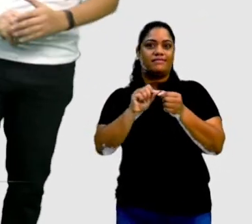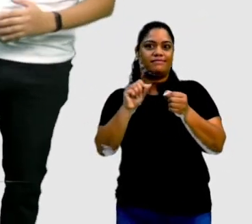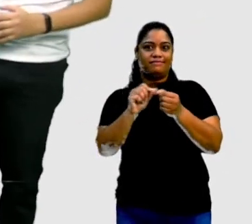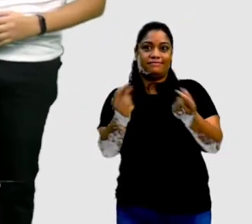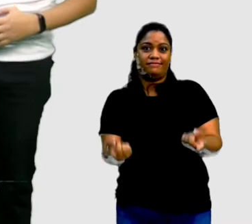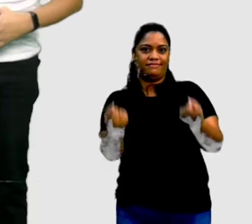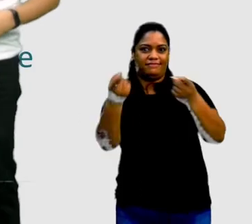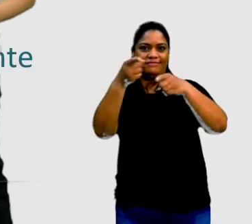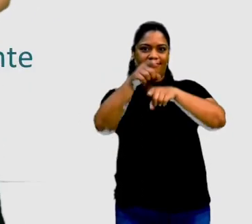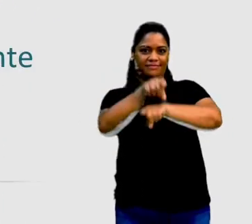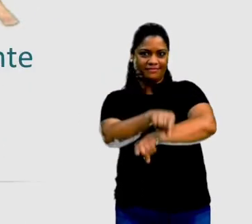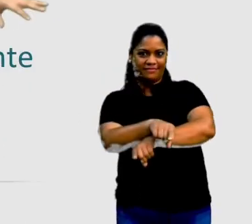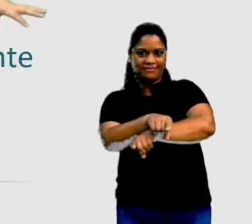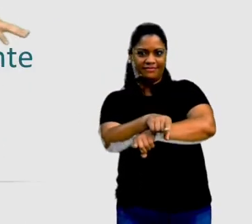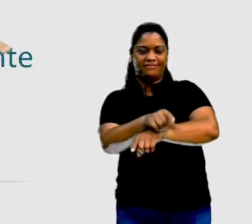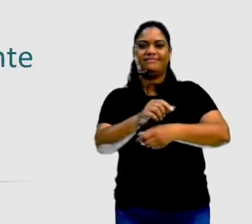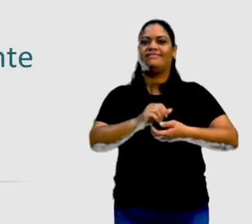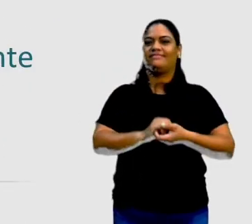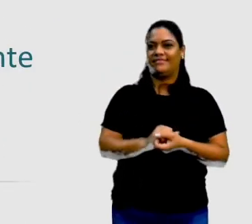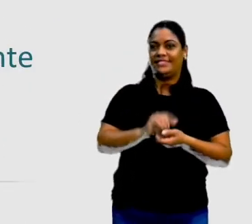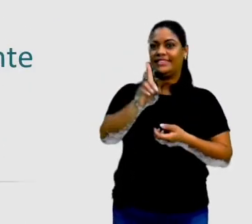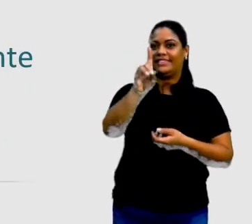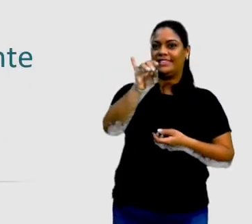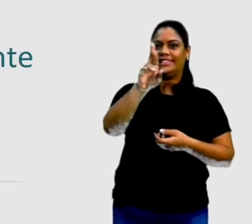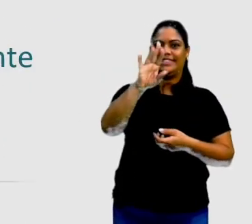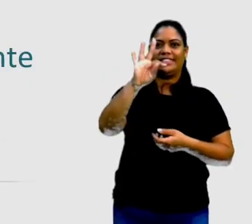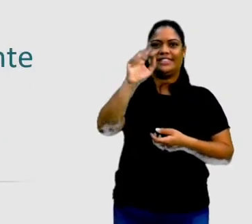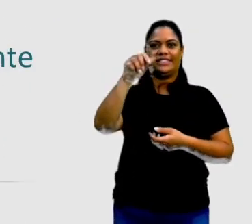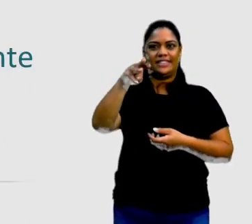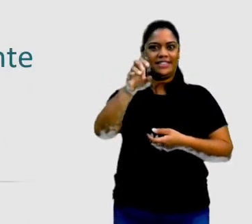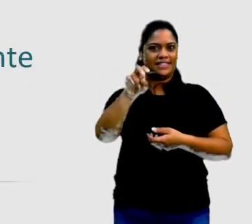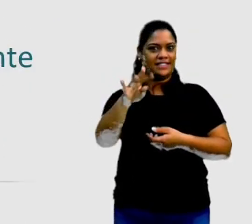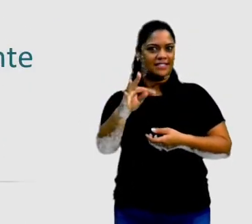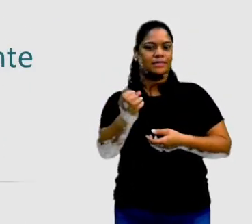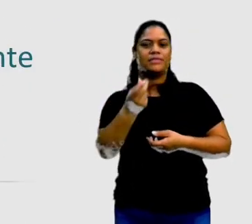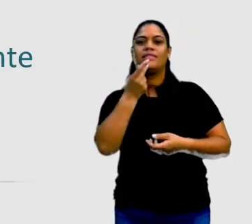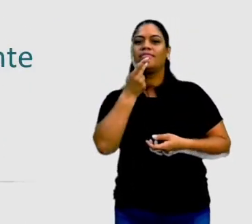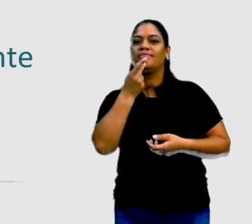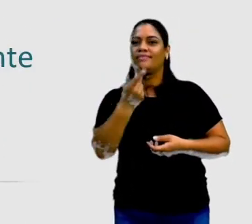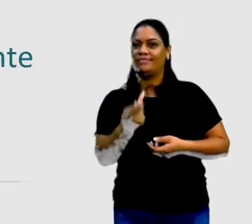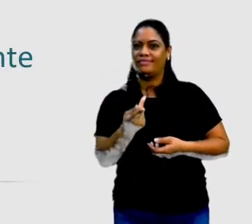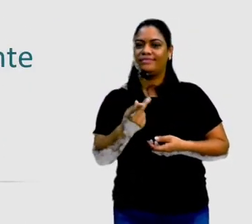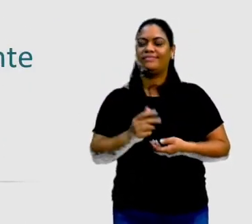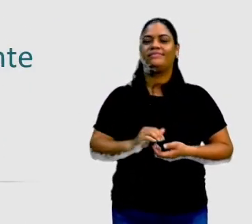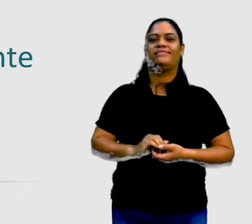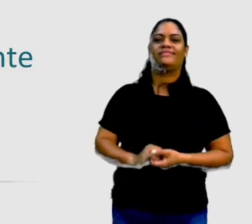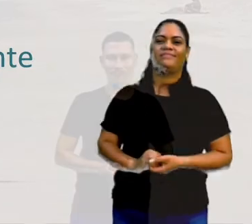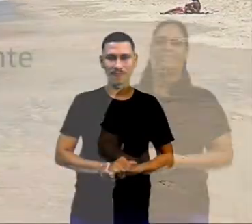inversamente proporcionais. E aí, vocês estão preparados? Vamos lá!